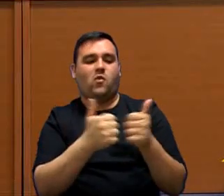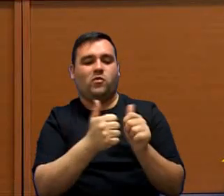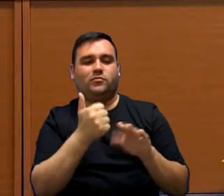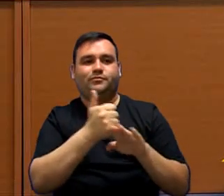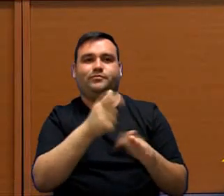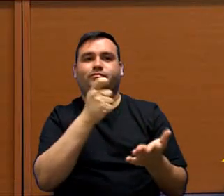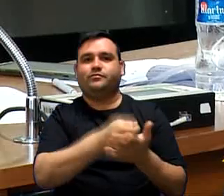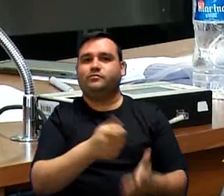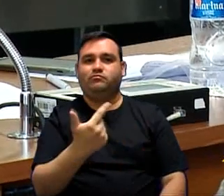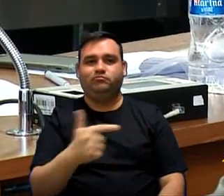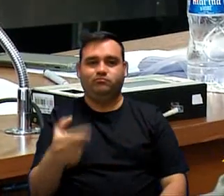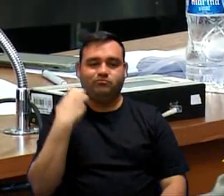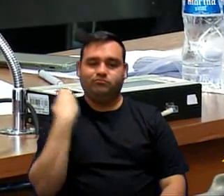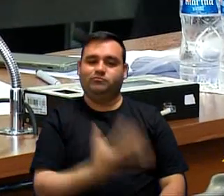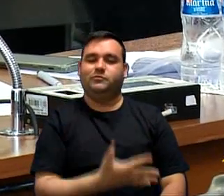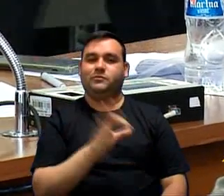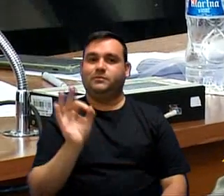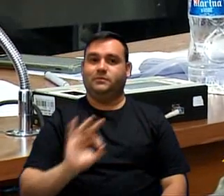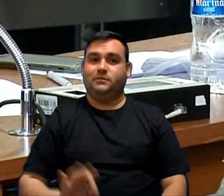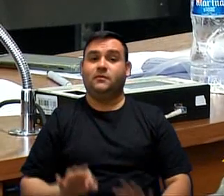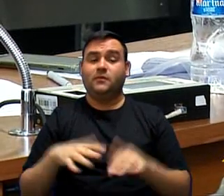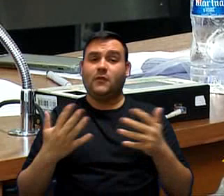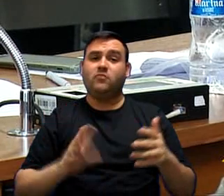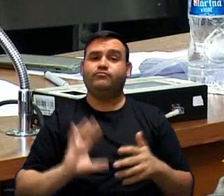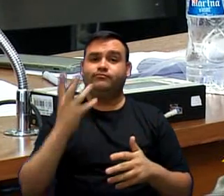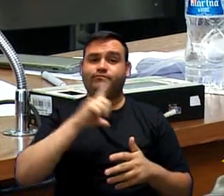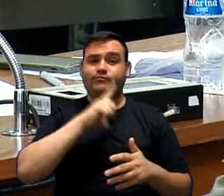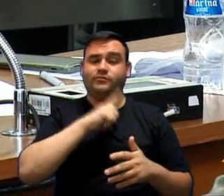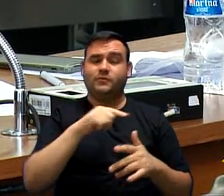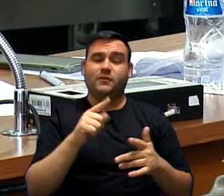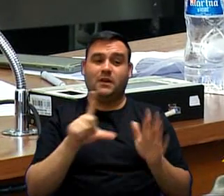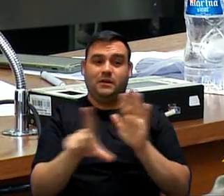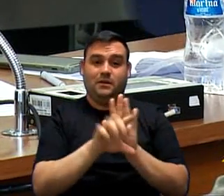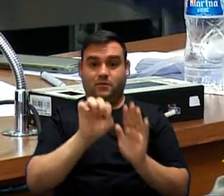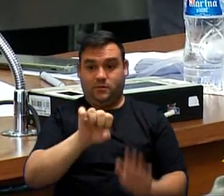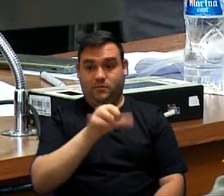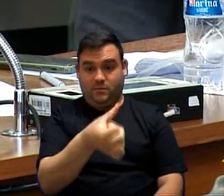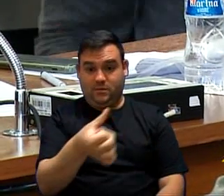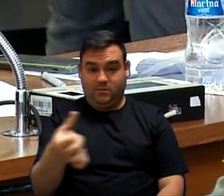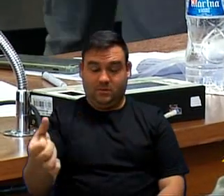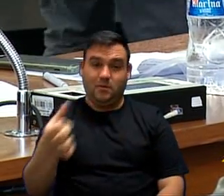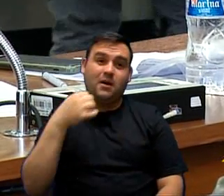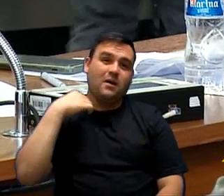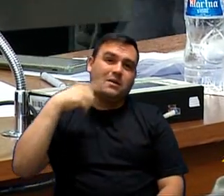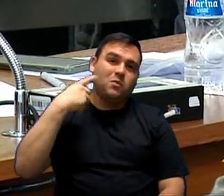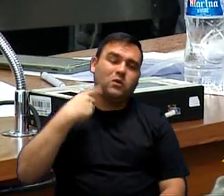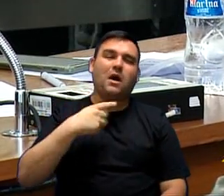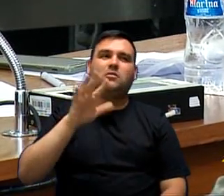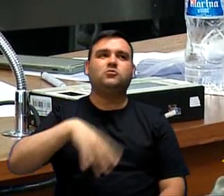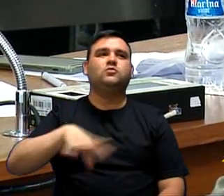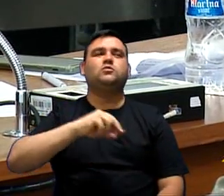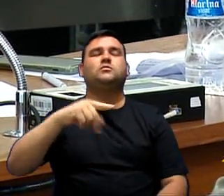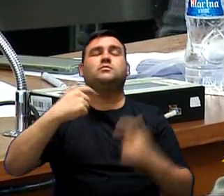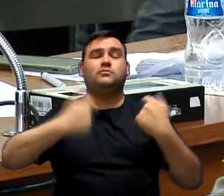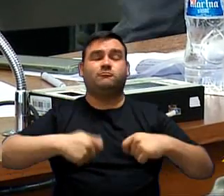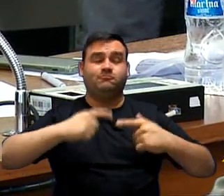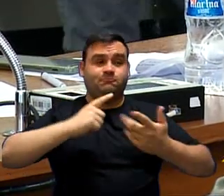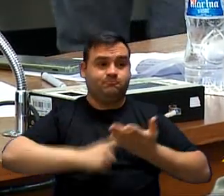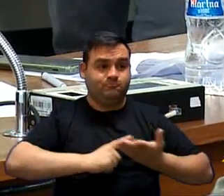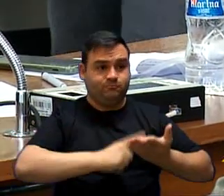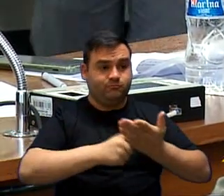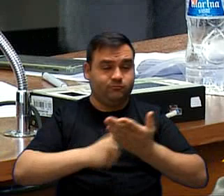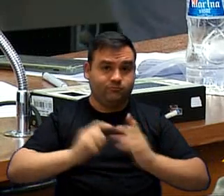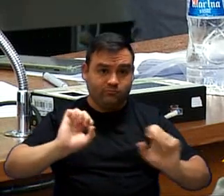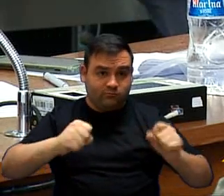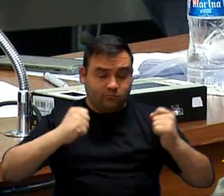transporte. Tá certo? Então, isso que acontece. A Lei 8666, os nossos deputados deviam se mobilizar